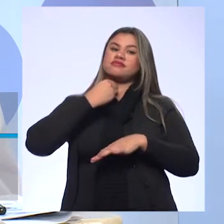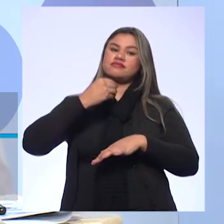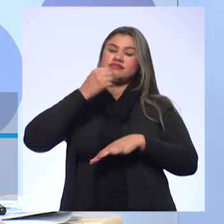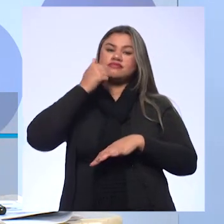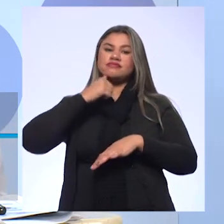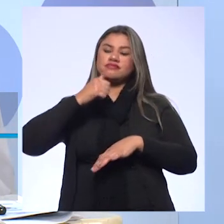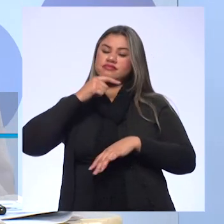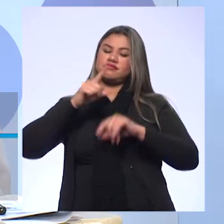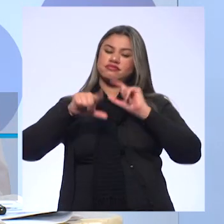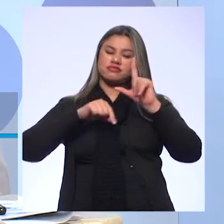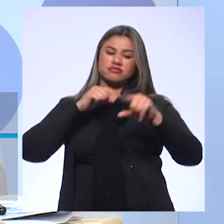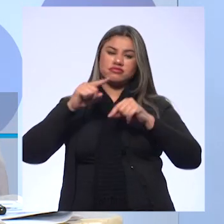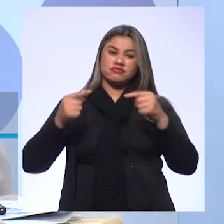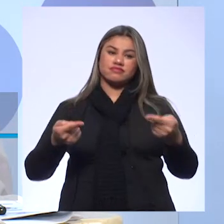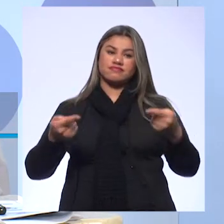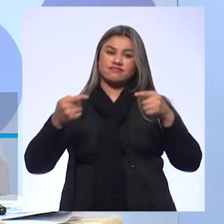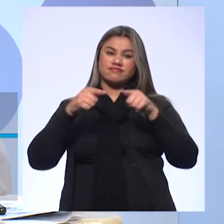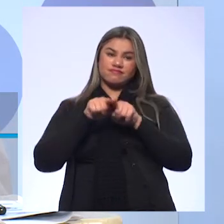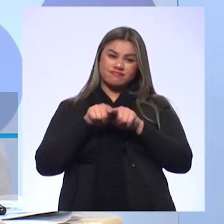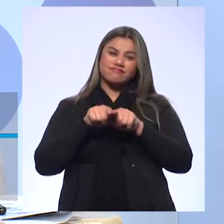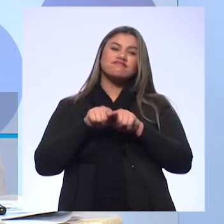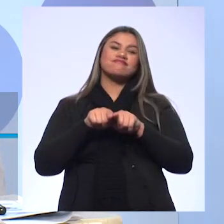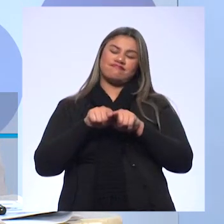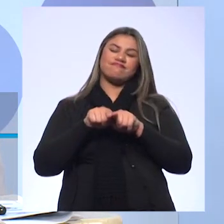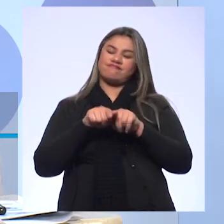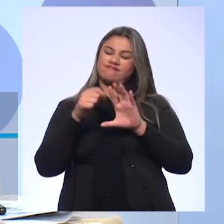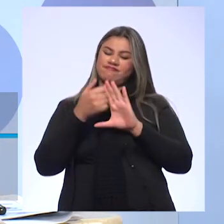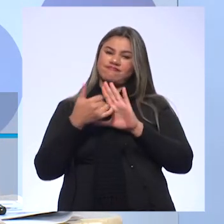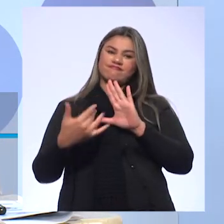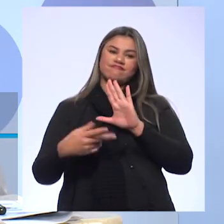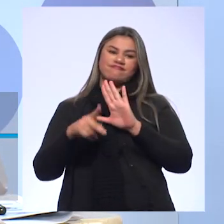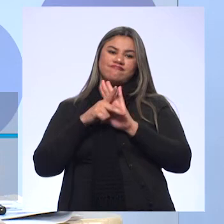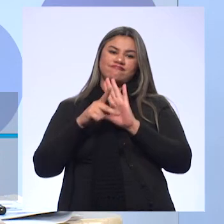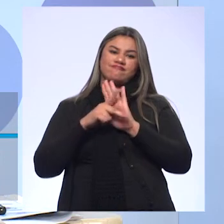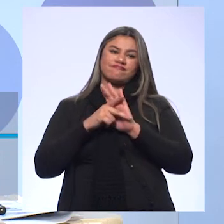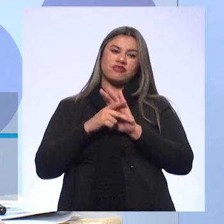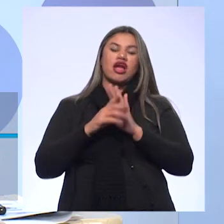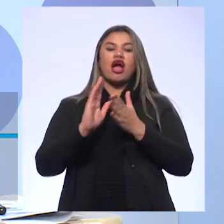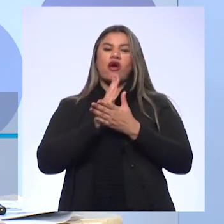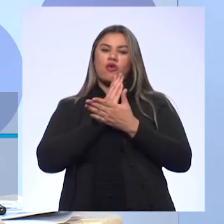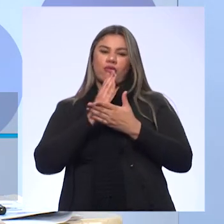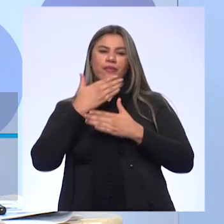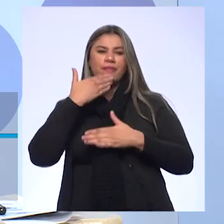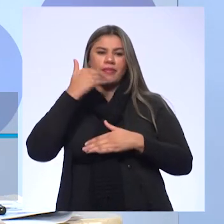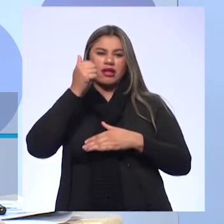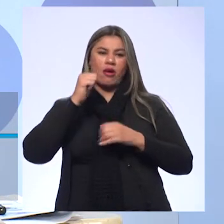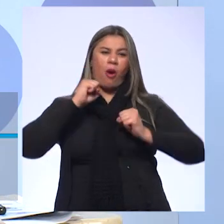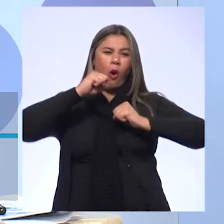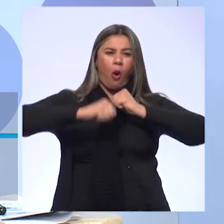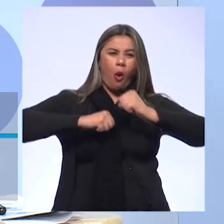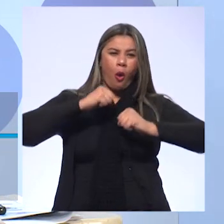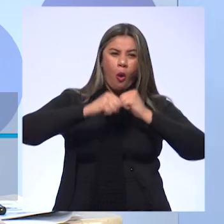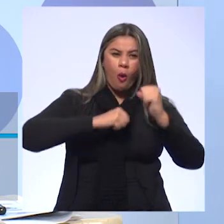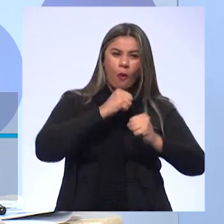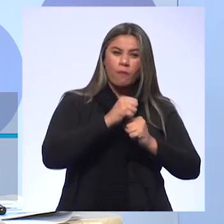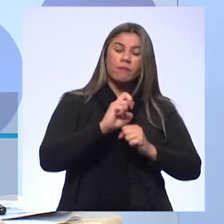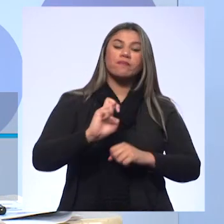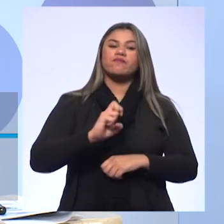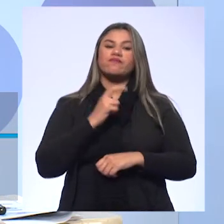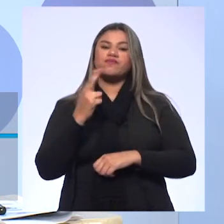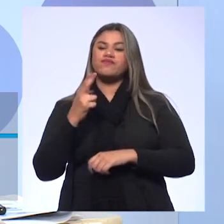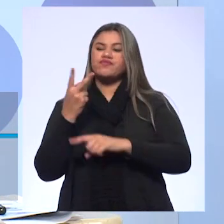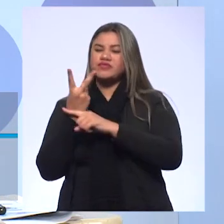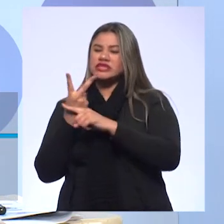aí fizeram cruzamentos por causa de determinadas características. Então, um é melhor para correr, como o professor Magno falou muito bem, outro vai ser melhor